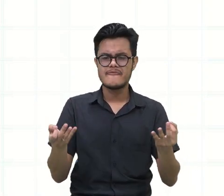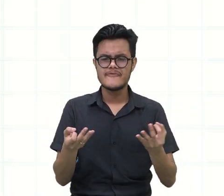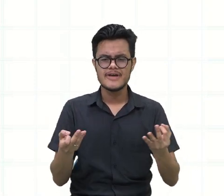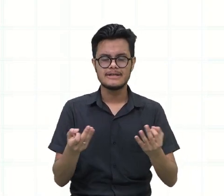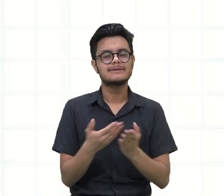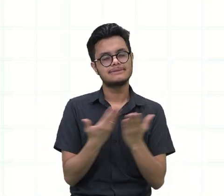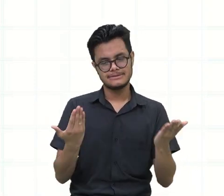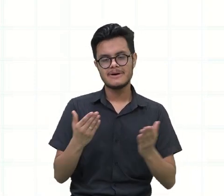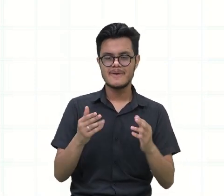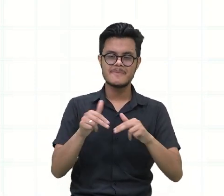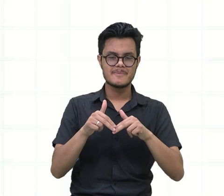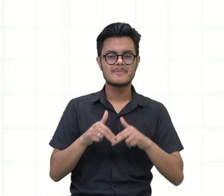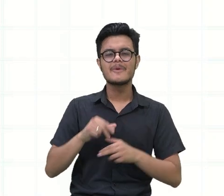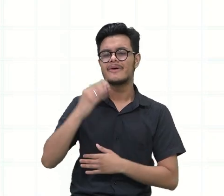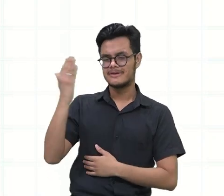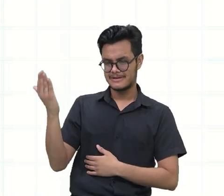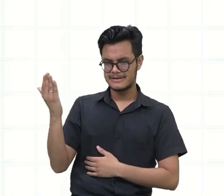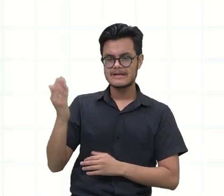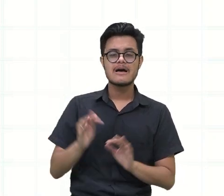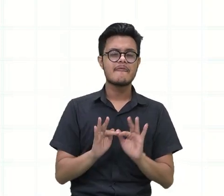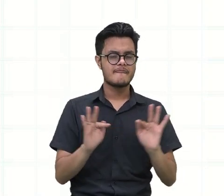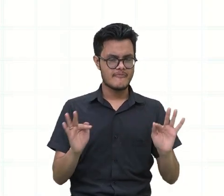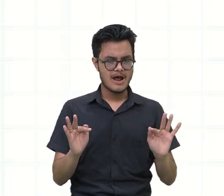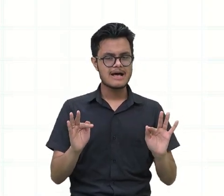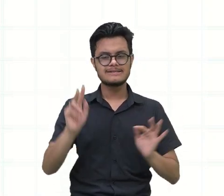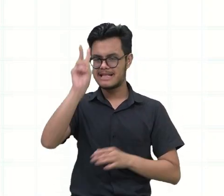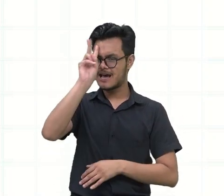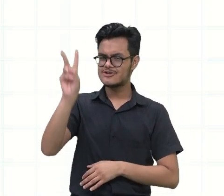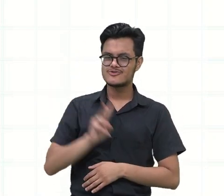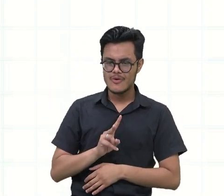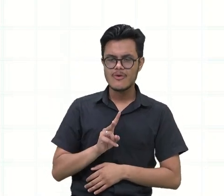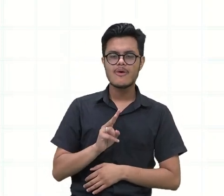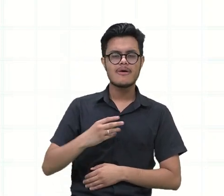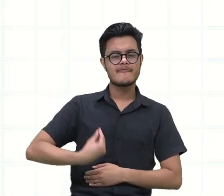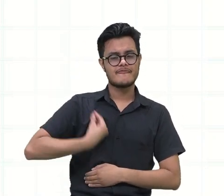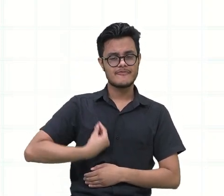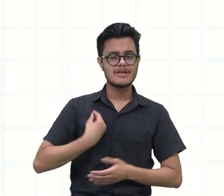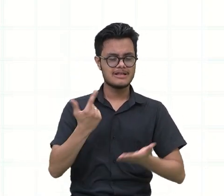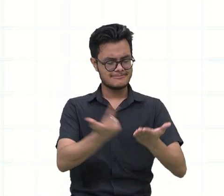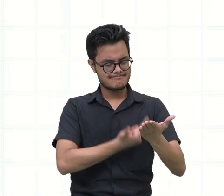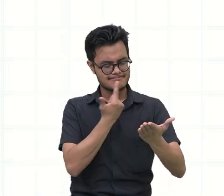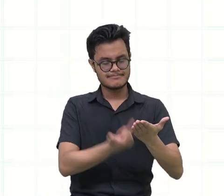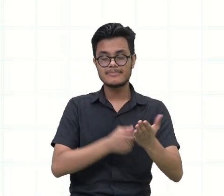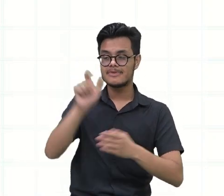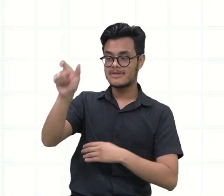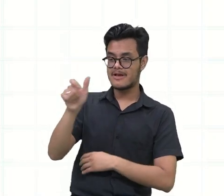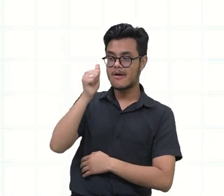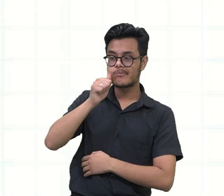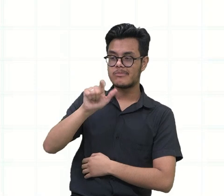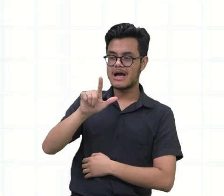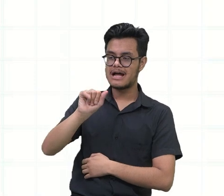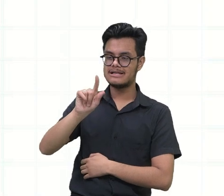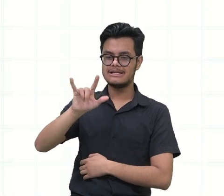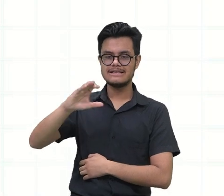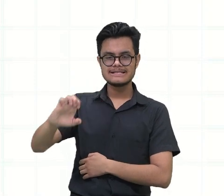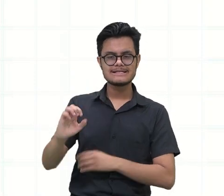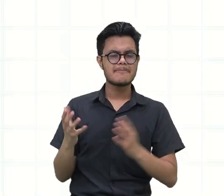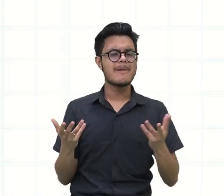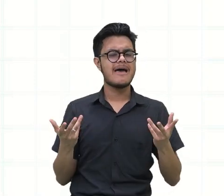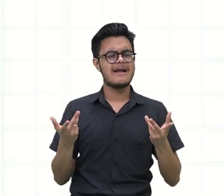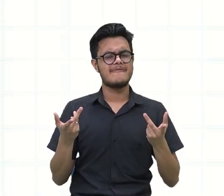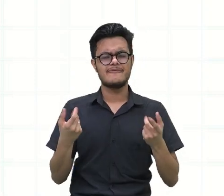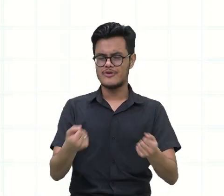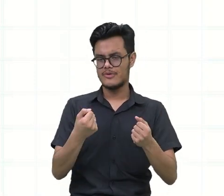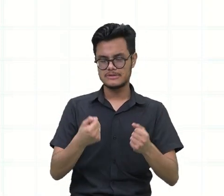quer dizer que esta frase é maravilhosa, né? Então, ela tem uma importância, não é? Então, ele